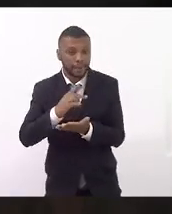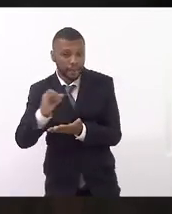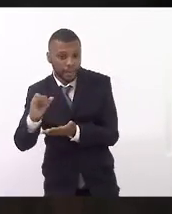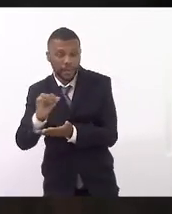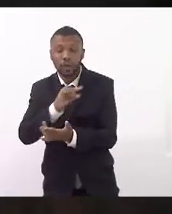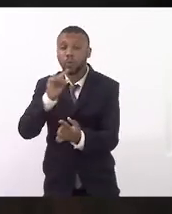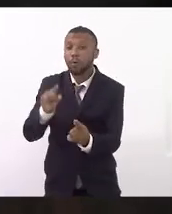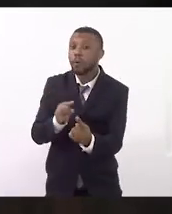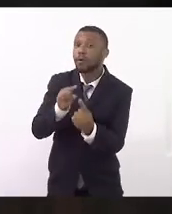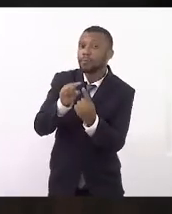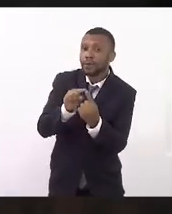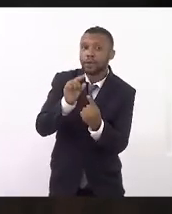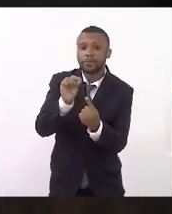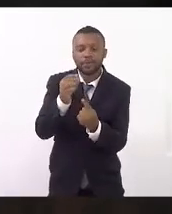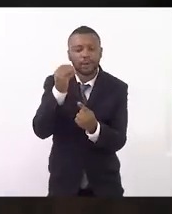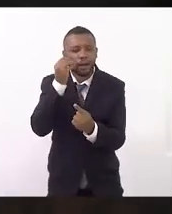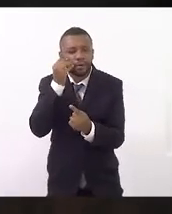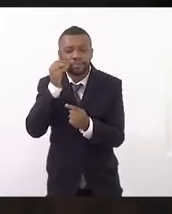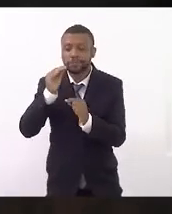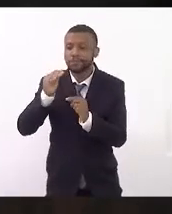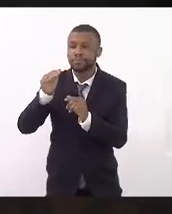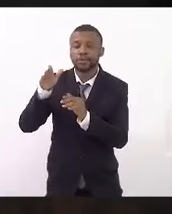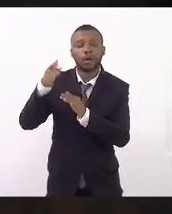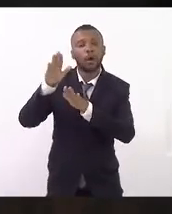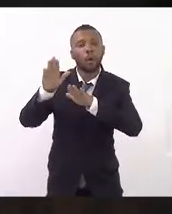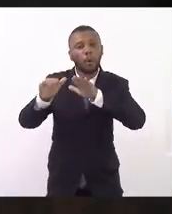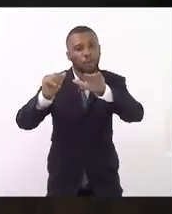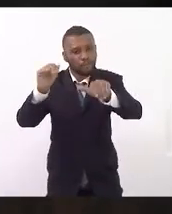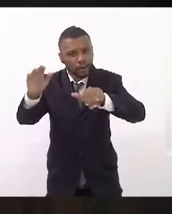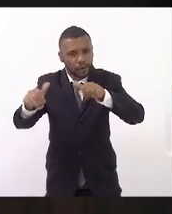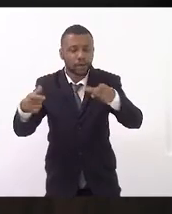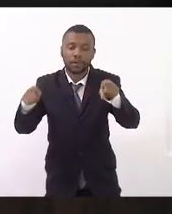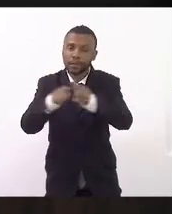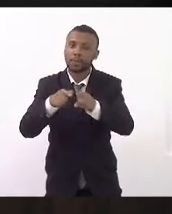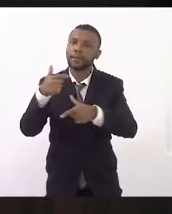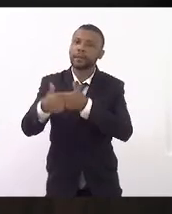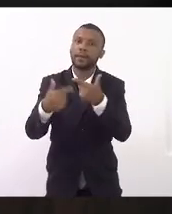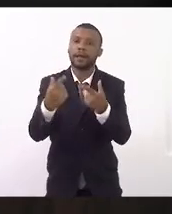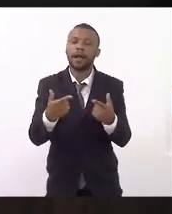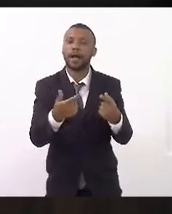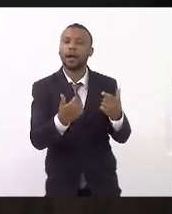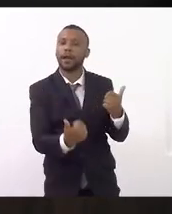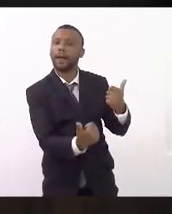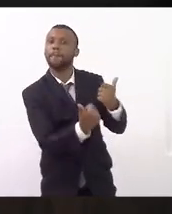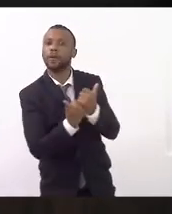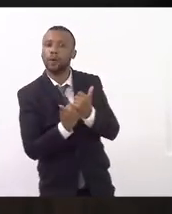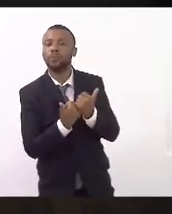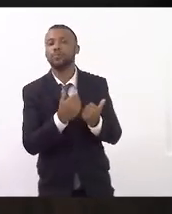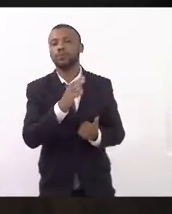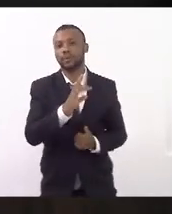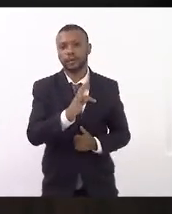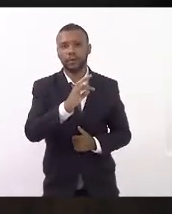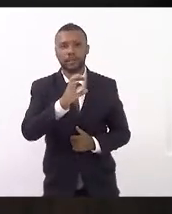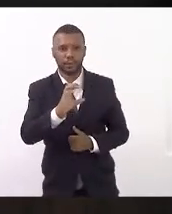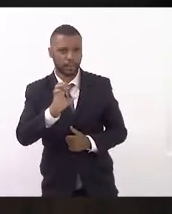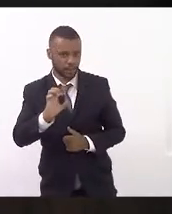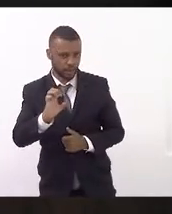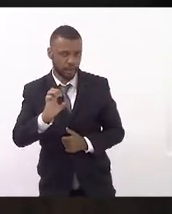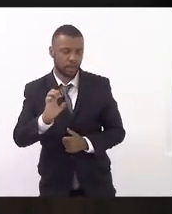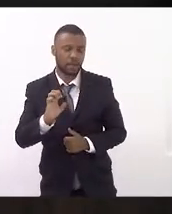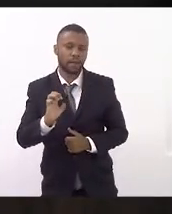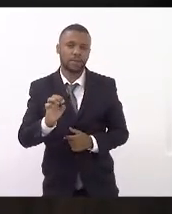os fins de requisição e convocação e atuará com o auxílio do Tribunal de Contas do Estado. Parágrafo 2º. Apuradas